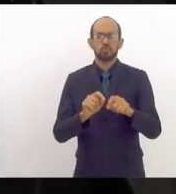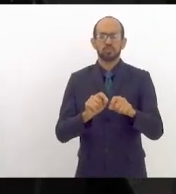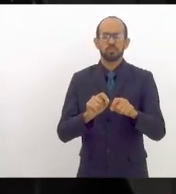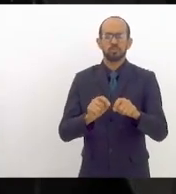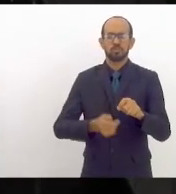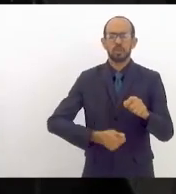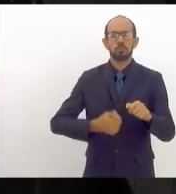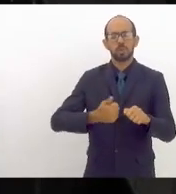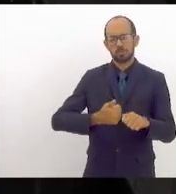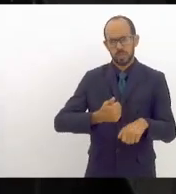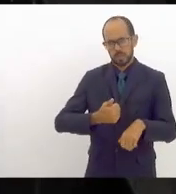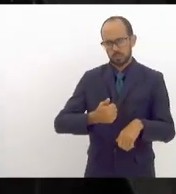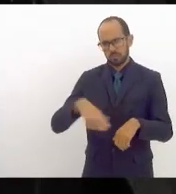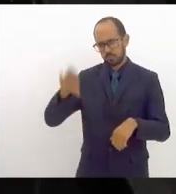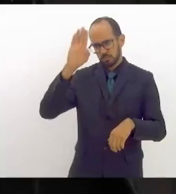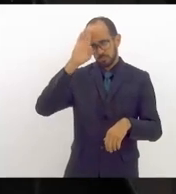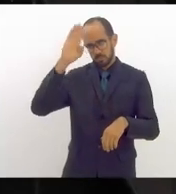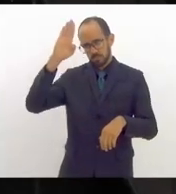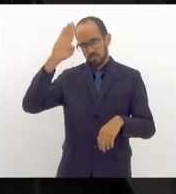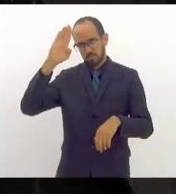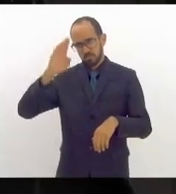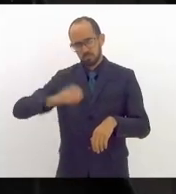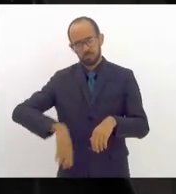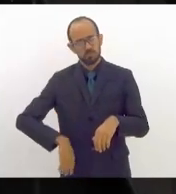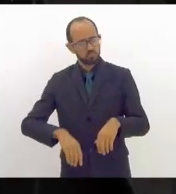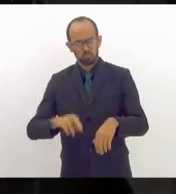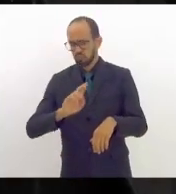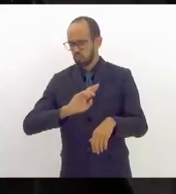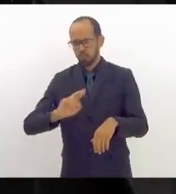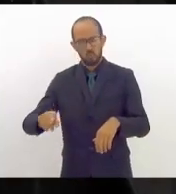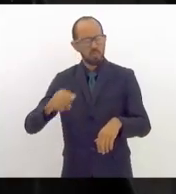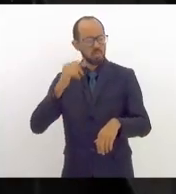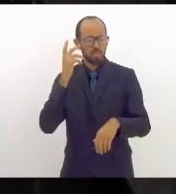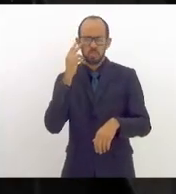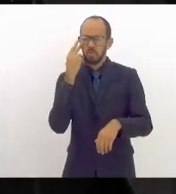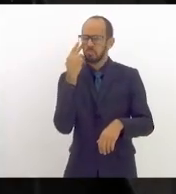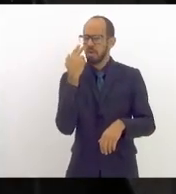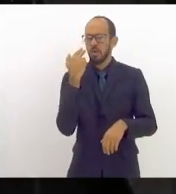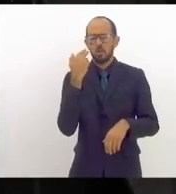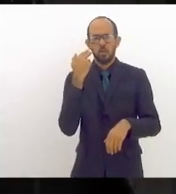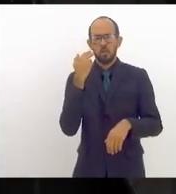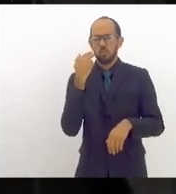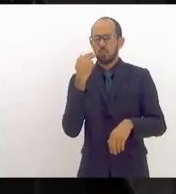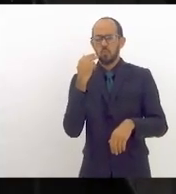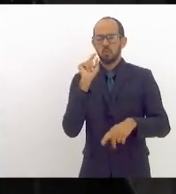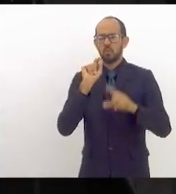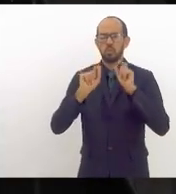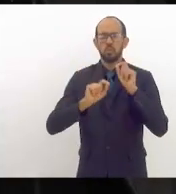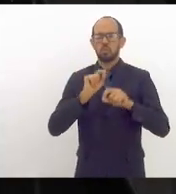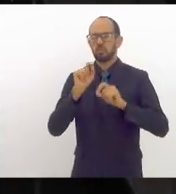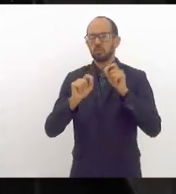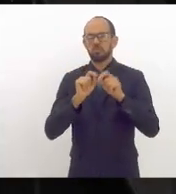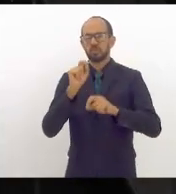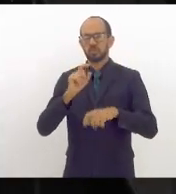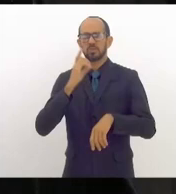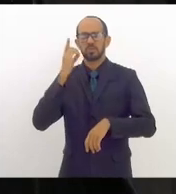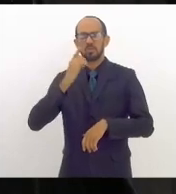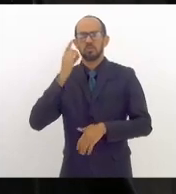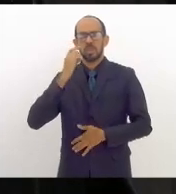primeira delas é incomum e a deplorável que um deputado